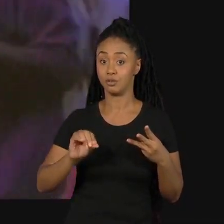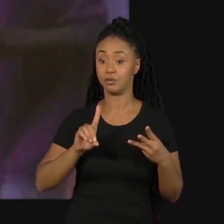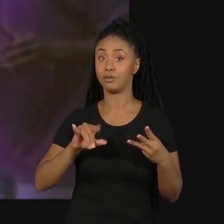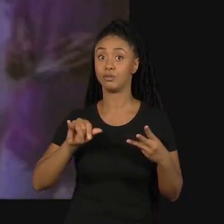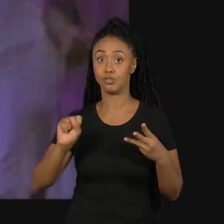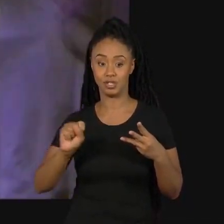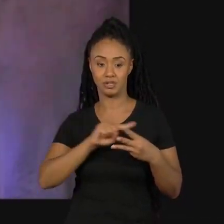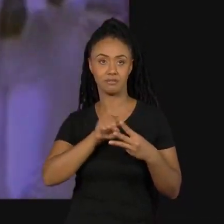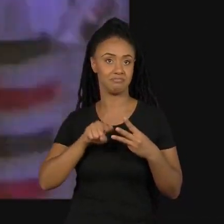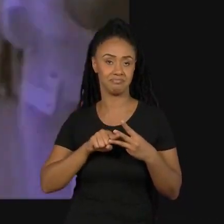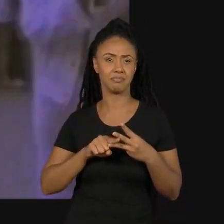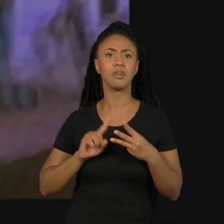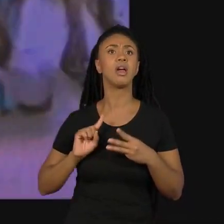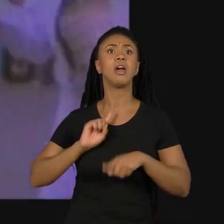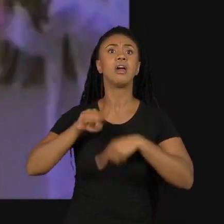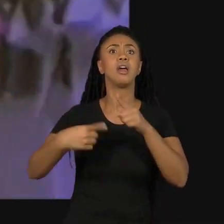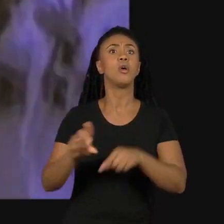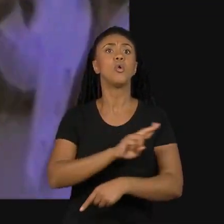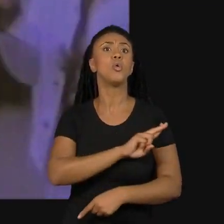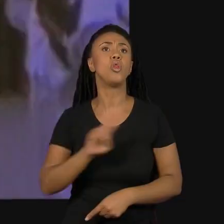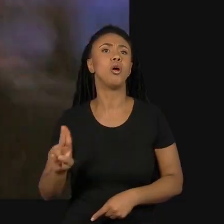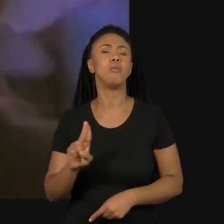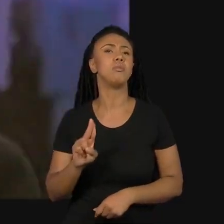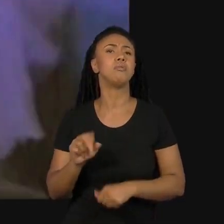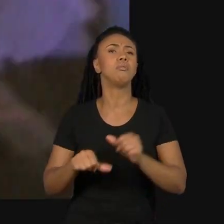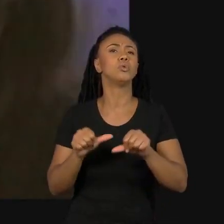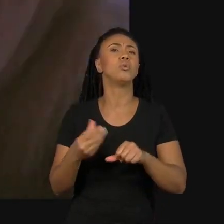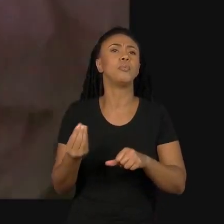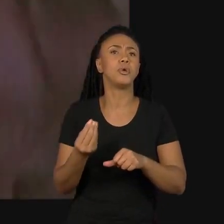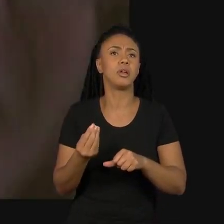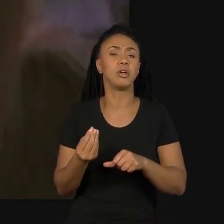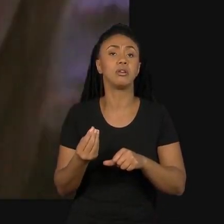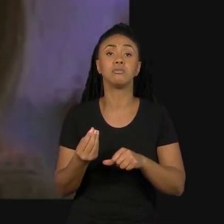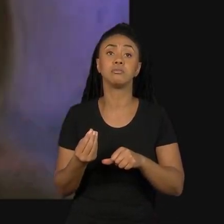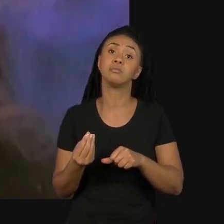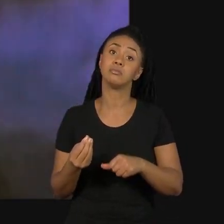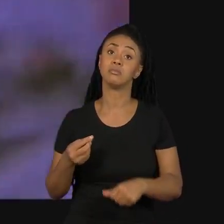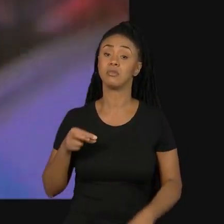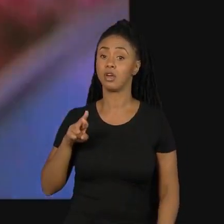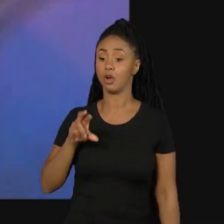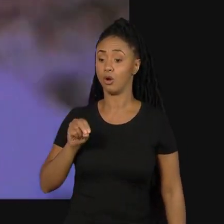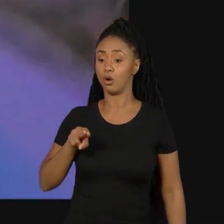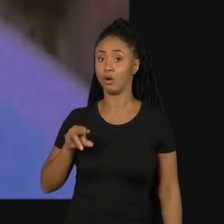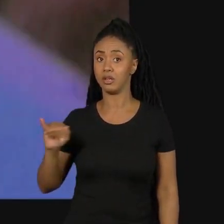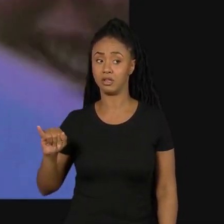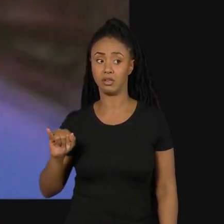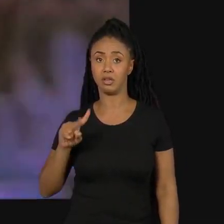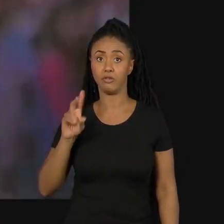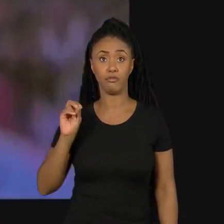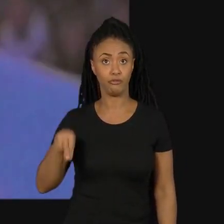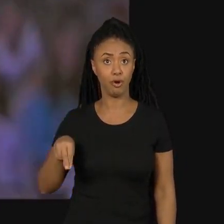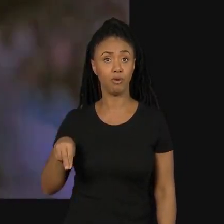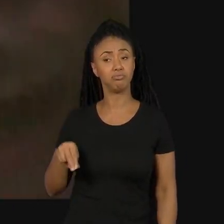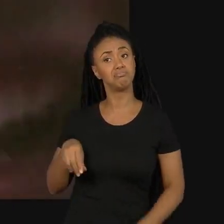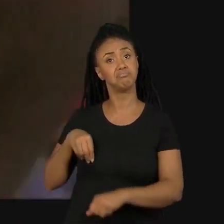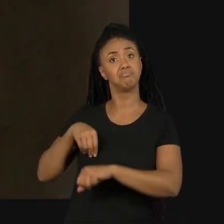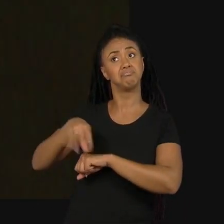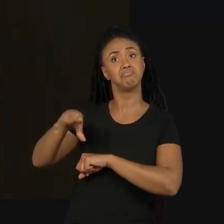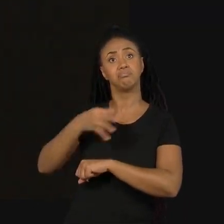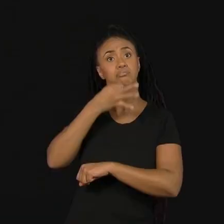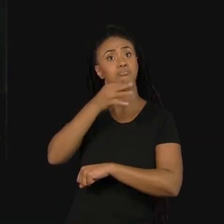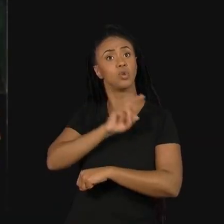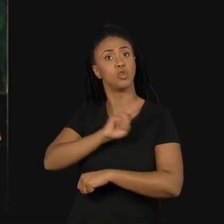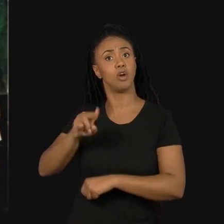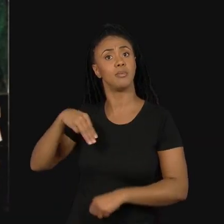O nome do grupo foi mudado para Os Mutantes por sugestão do cantor Rony Von. O sucesso foi imediato, foi